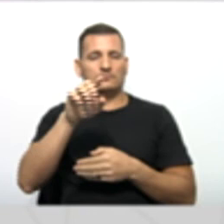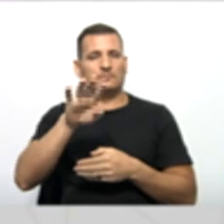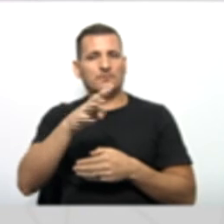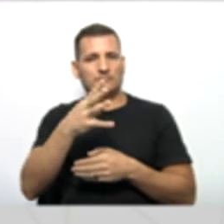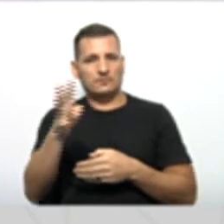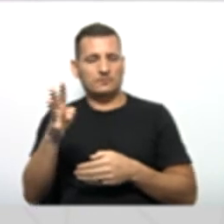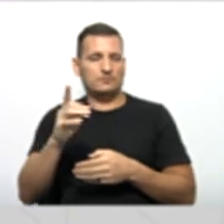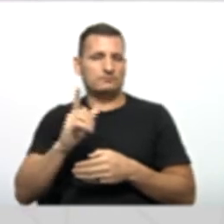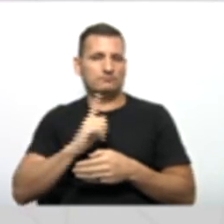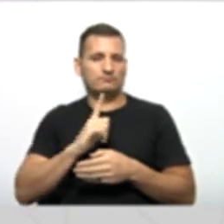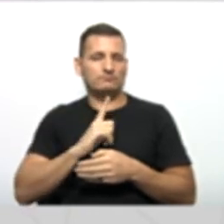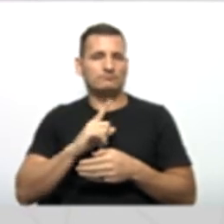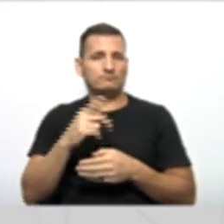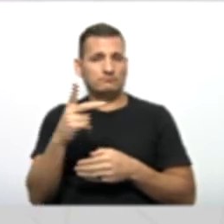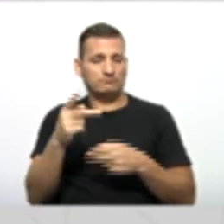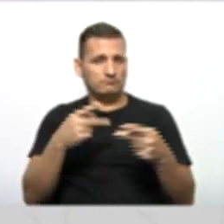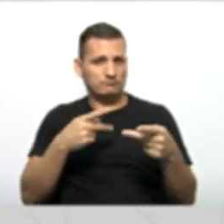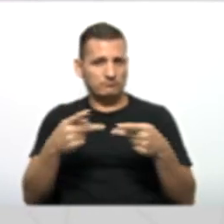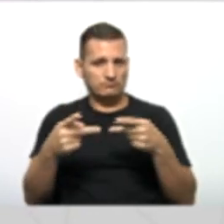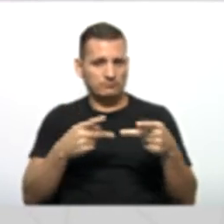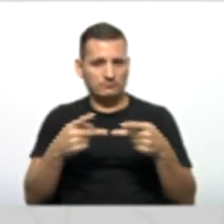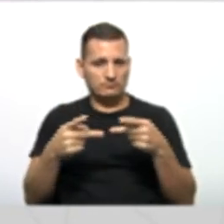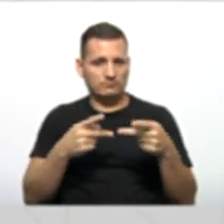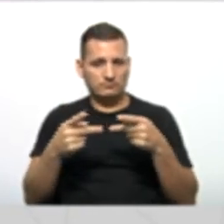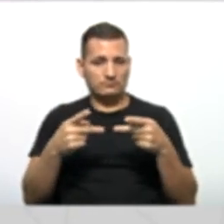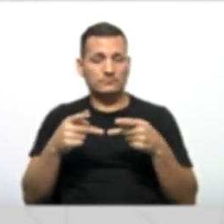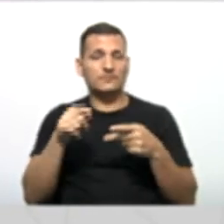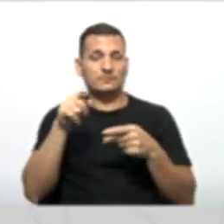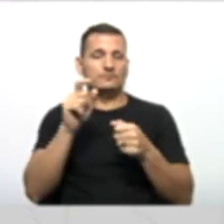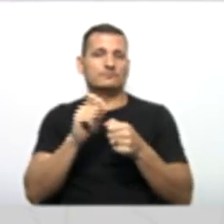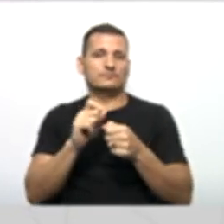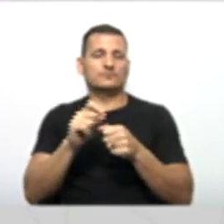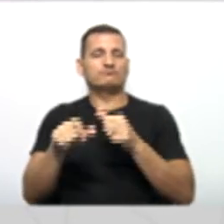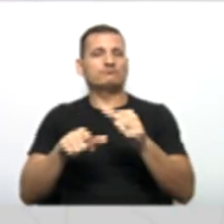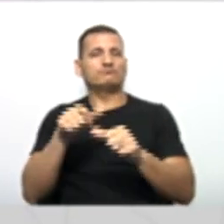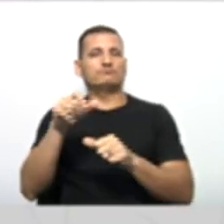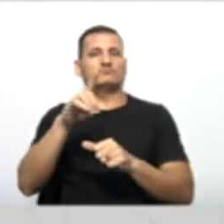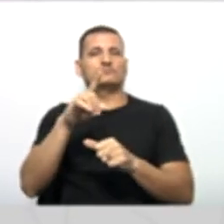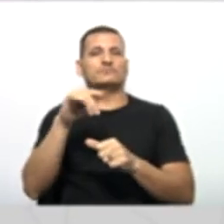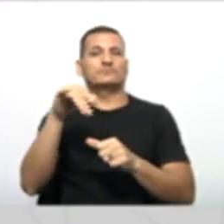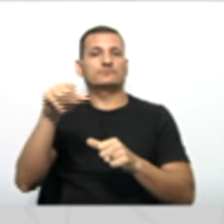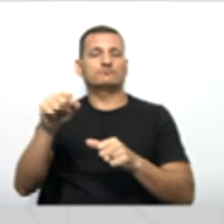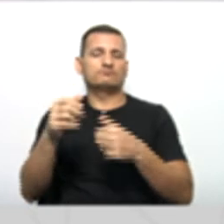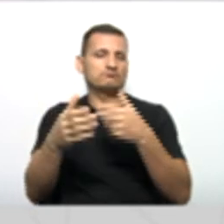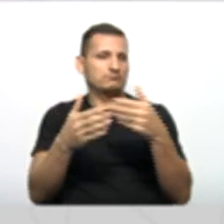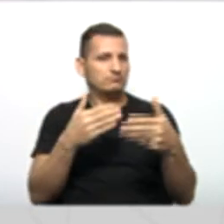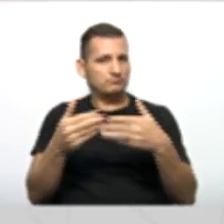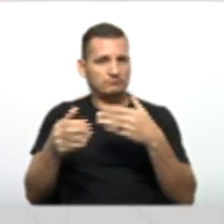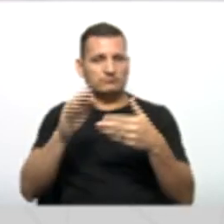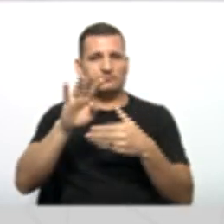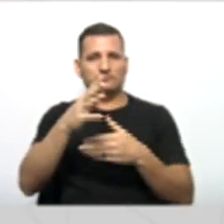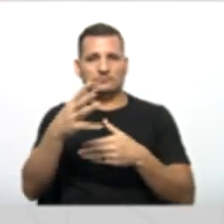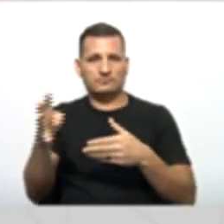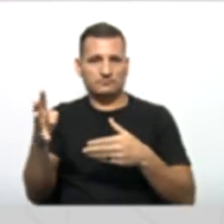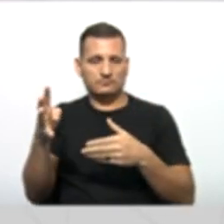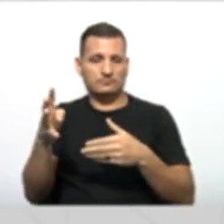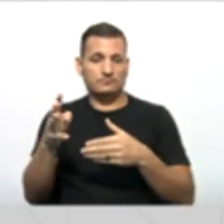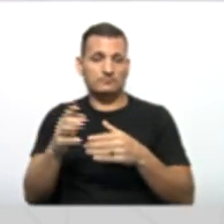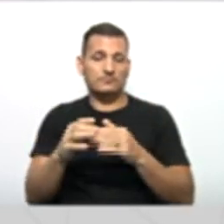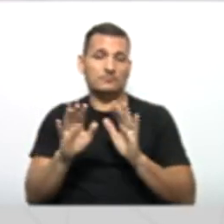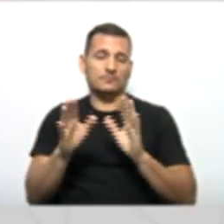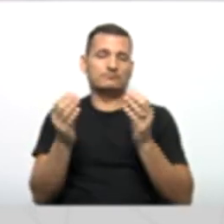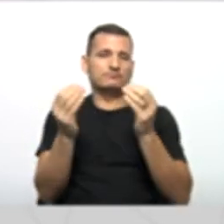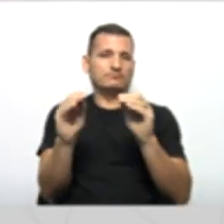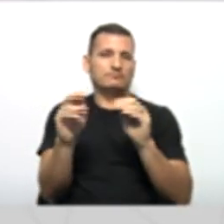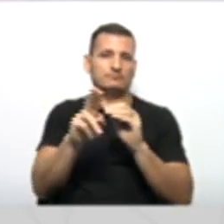criado você está utilizando seu projeto ele vai fazer essa atualização dos dados em qualquer tabela desde que você coloca o